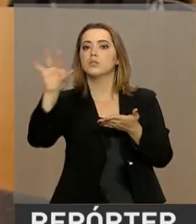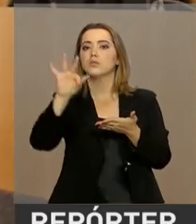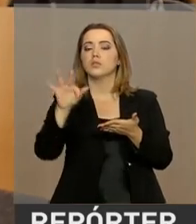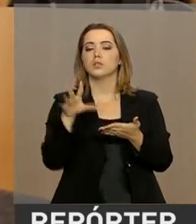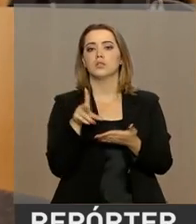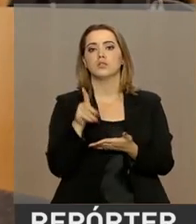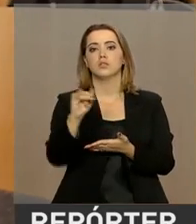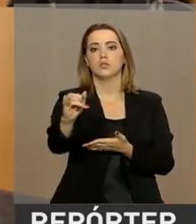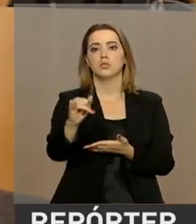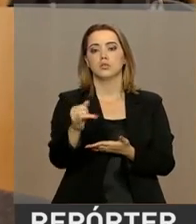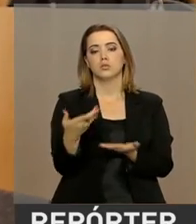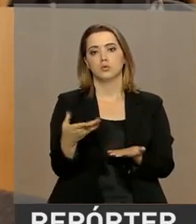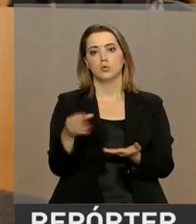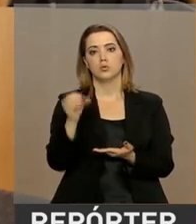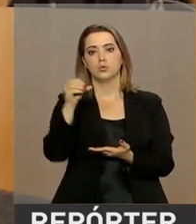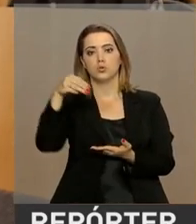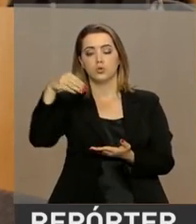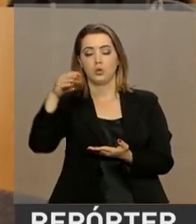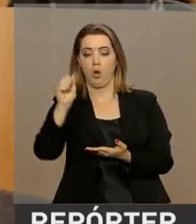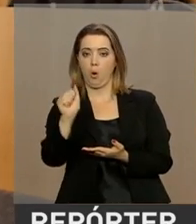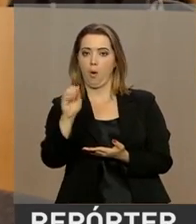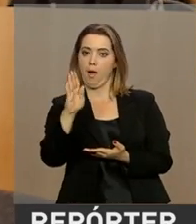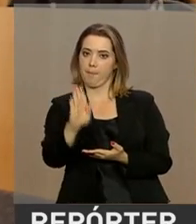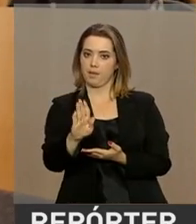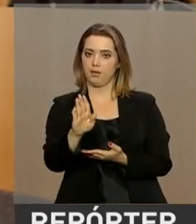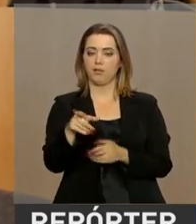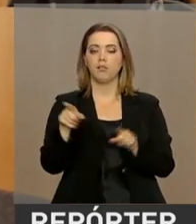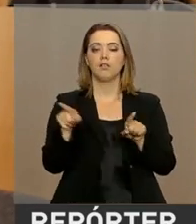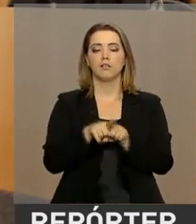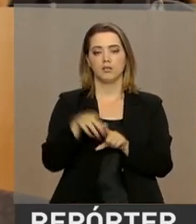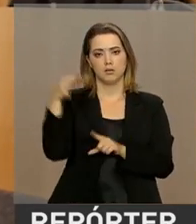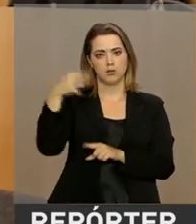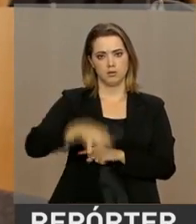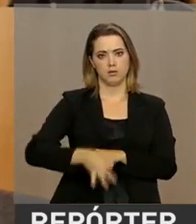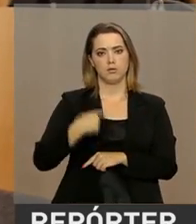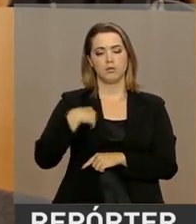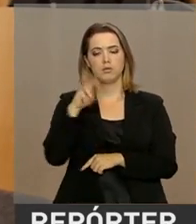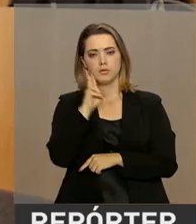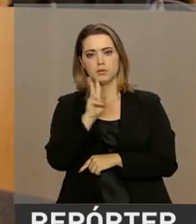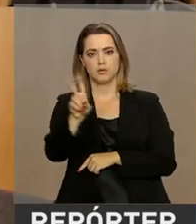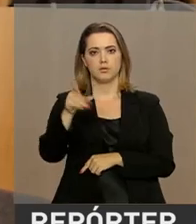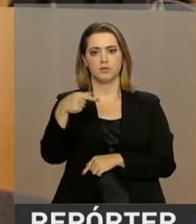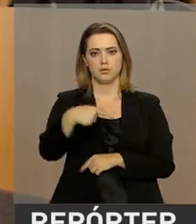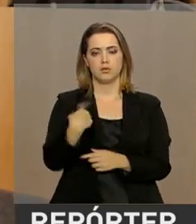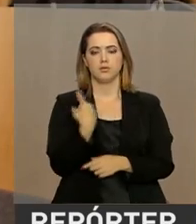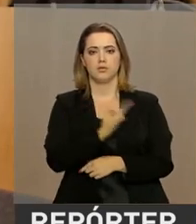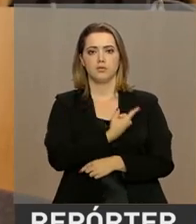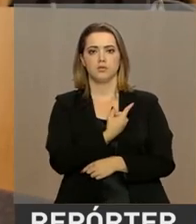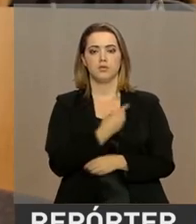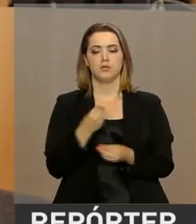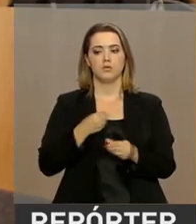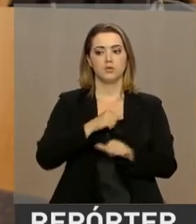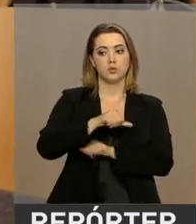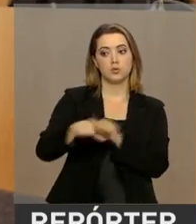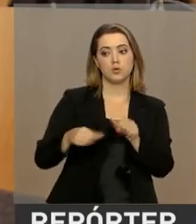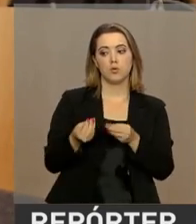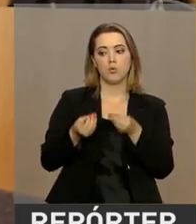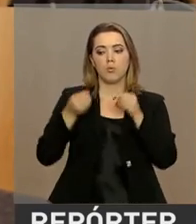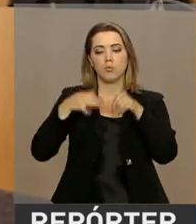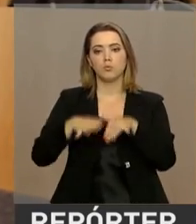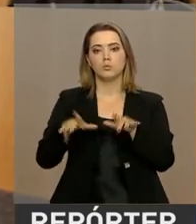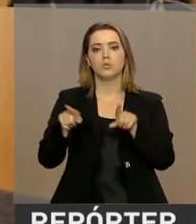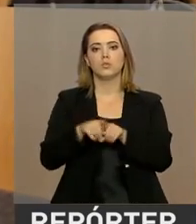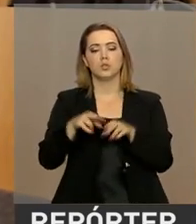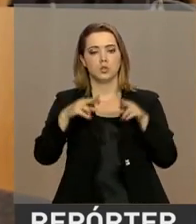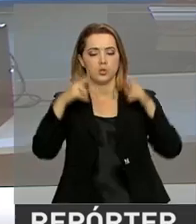do conselho federal da oab é exatamente esta é esta visão que que nos passou seja de respeito à